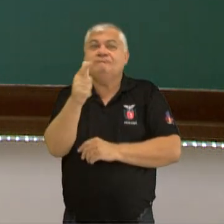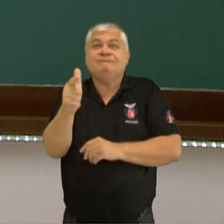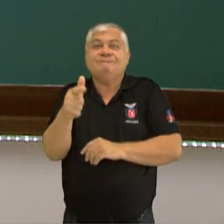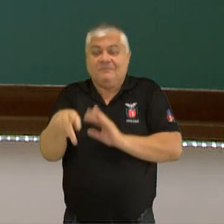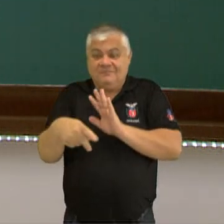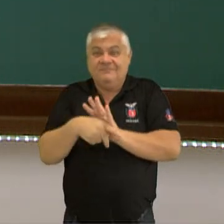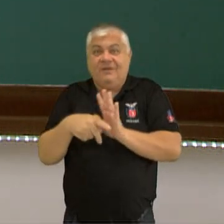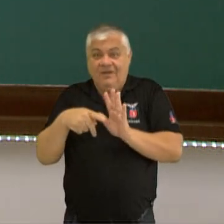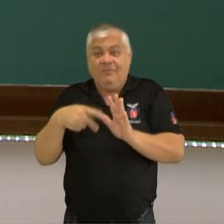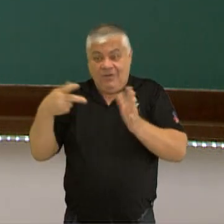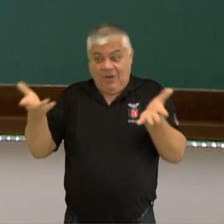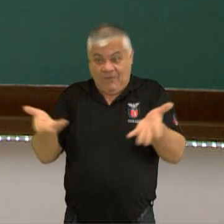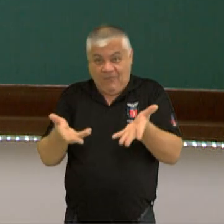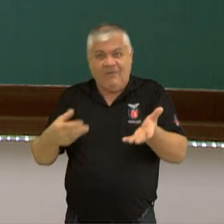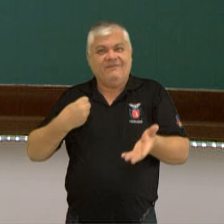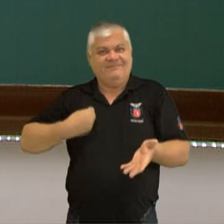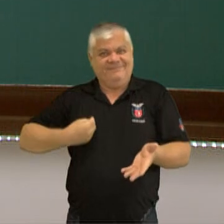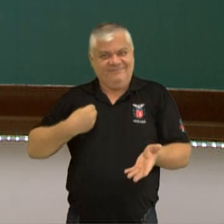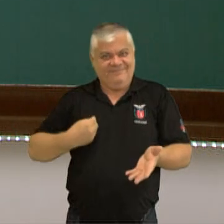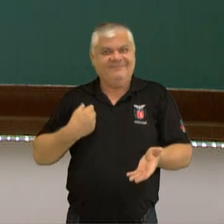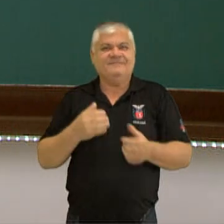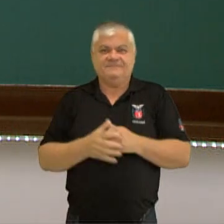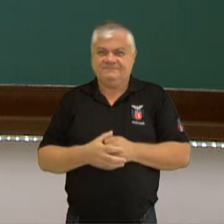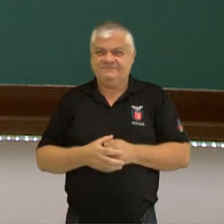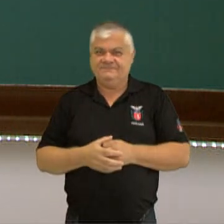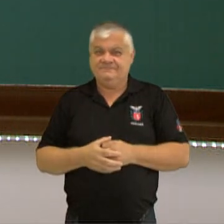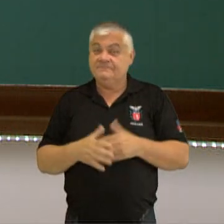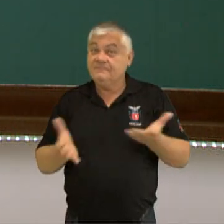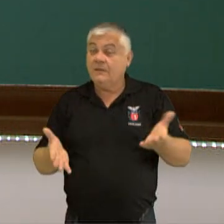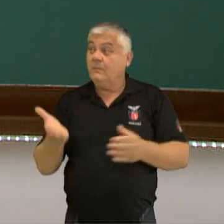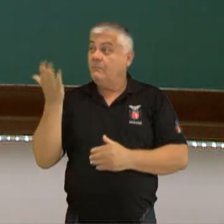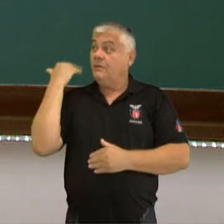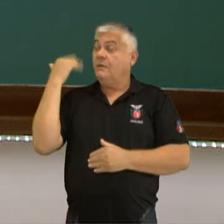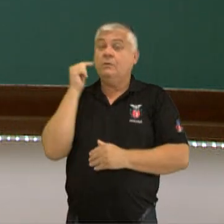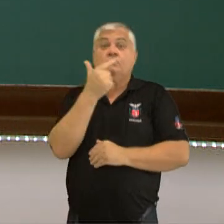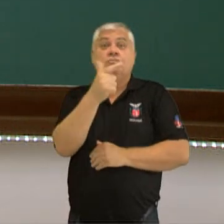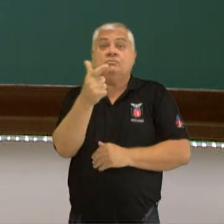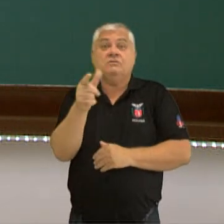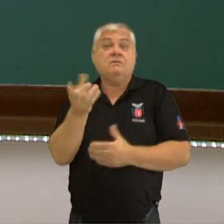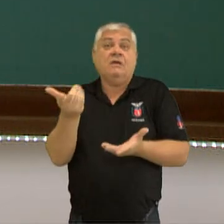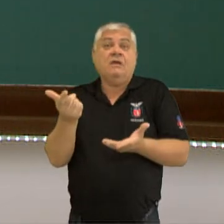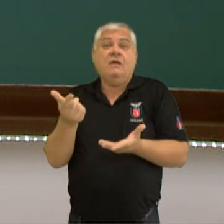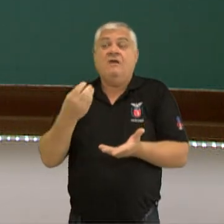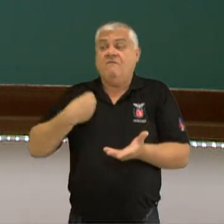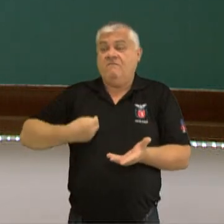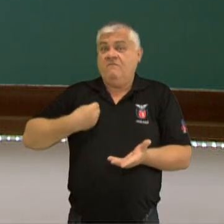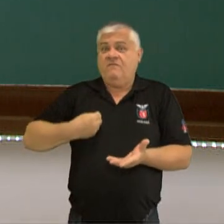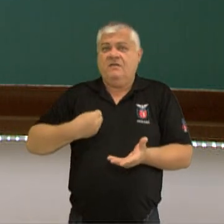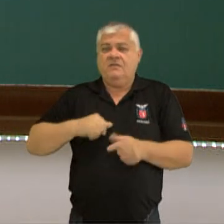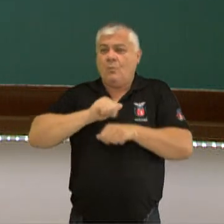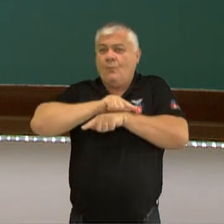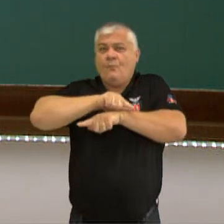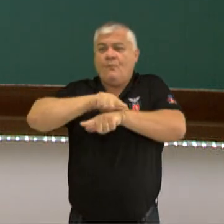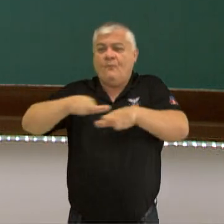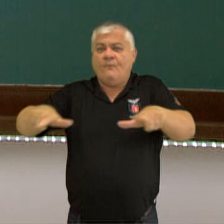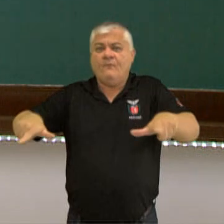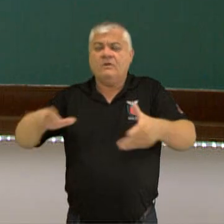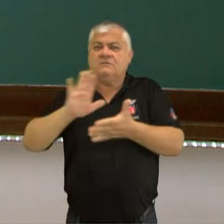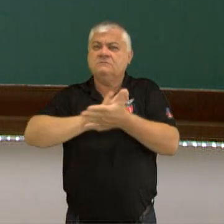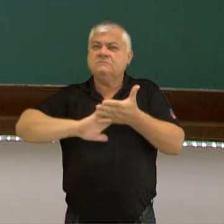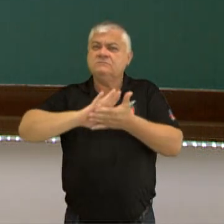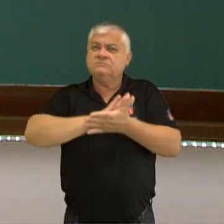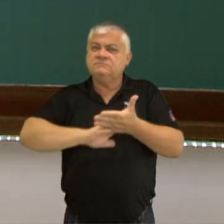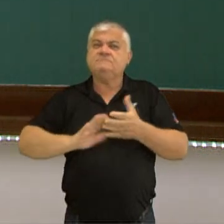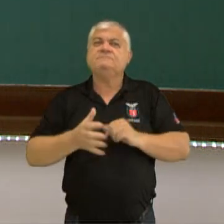nossa atmosfera atualmente. Então, se não tinha oxigênio, não existia vida na origem do nosso